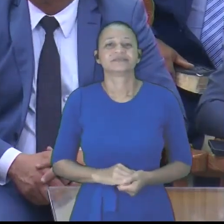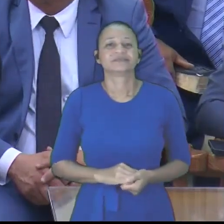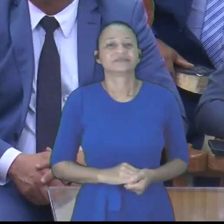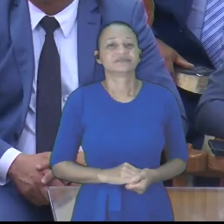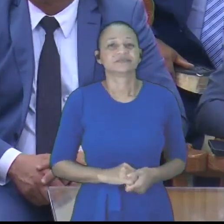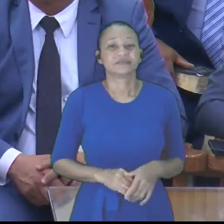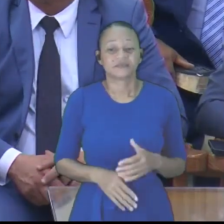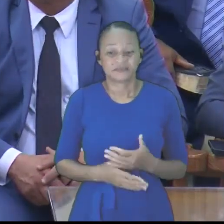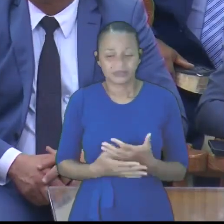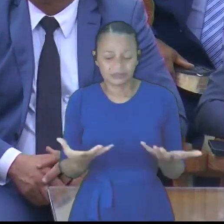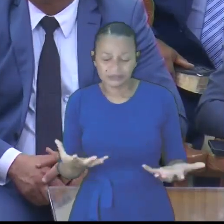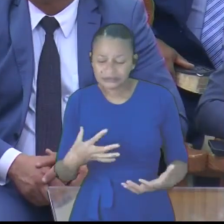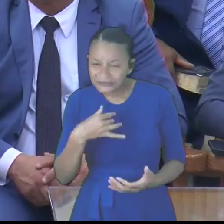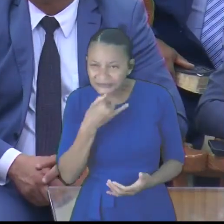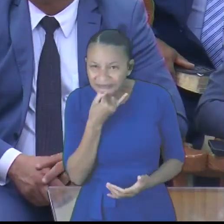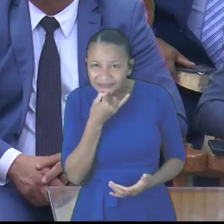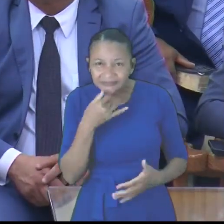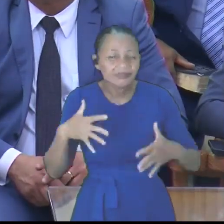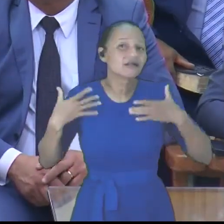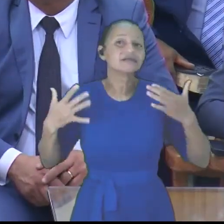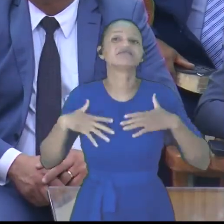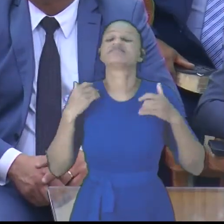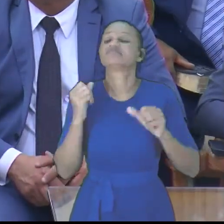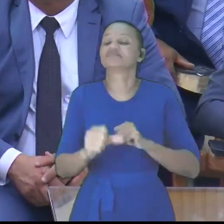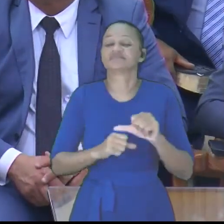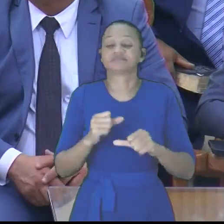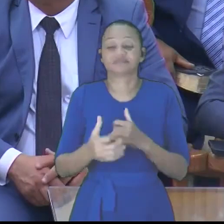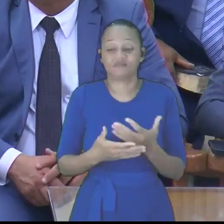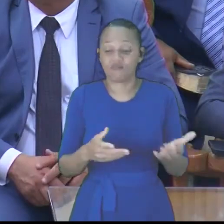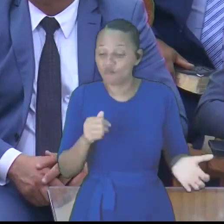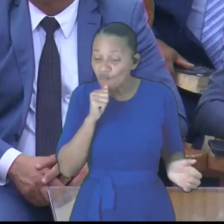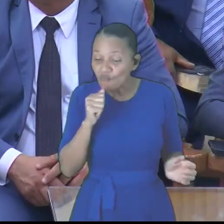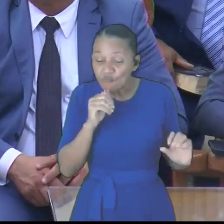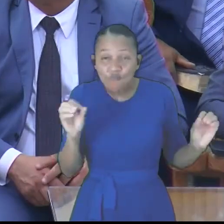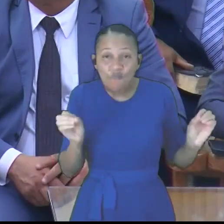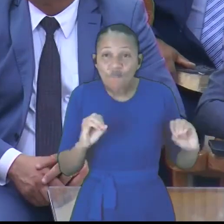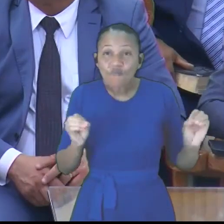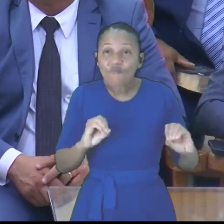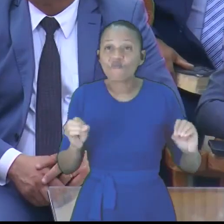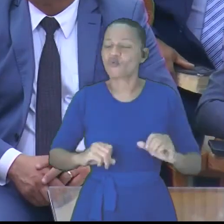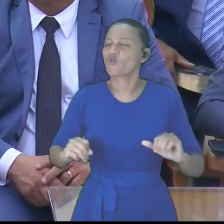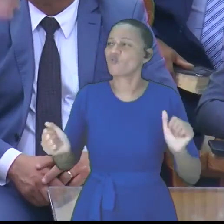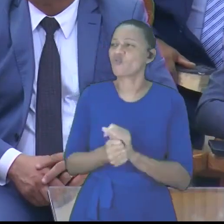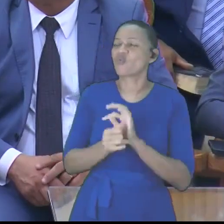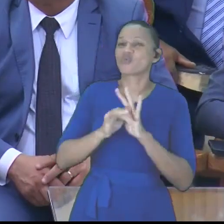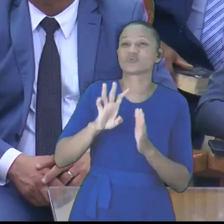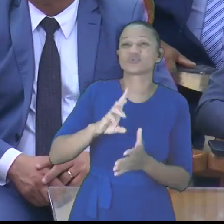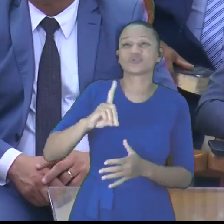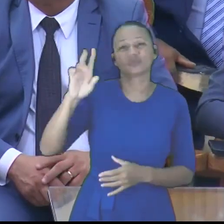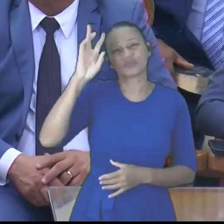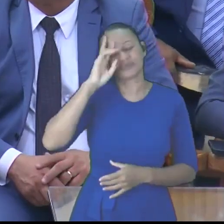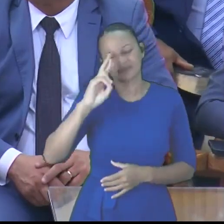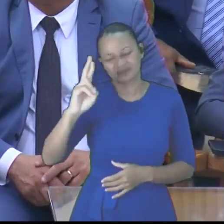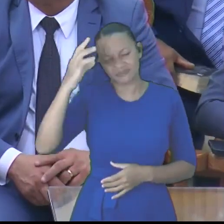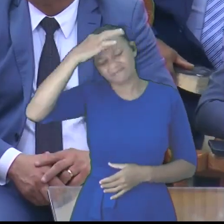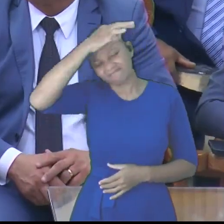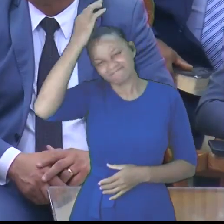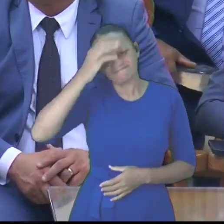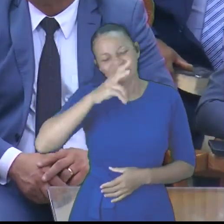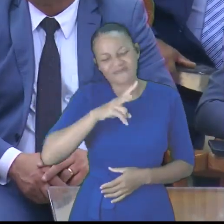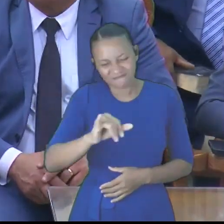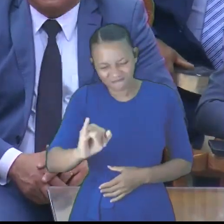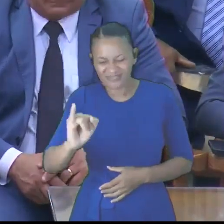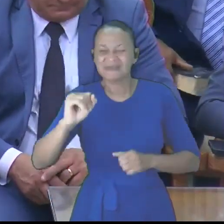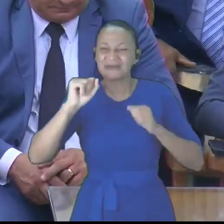Então quem estiver desanimado, se anime. Porque enquanto não chegar o grande e glorioso dia do Senhor, o Espírito Santo será derramado. E veja que Pedro